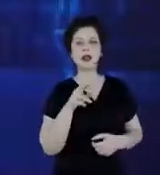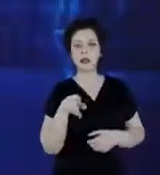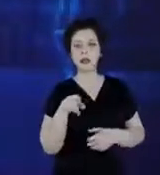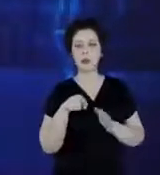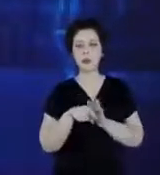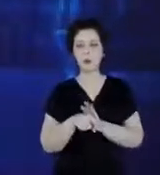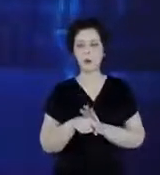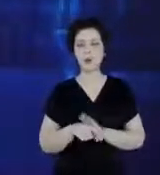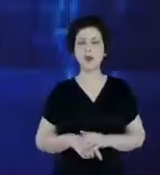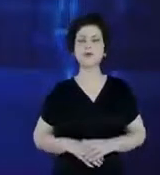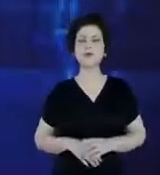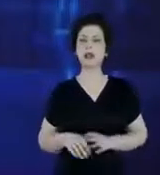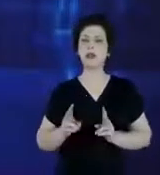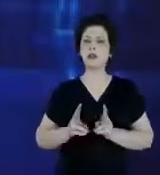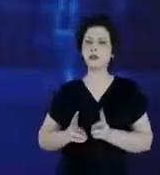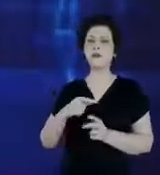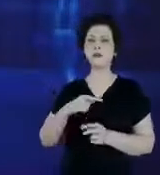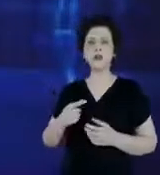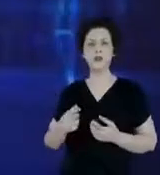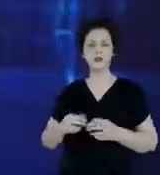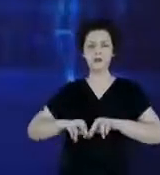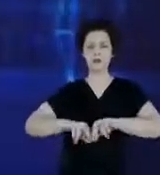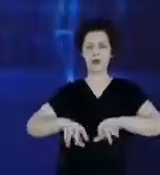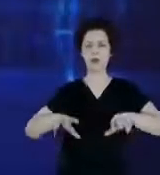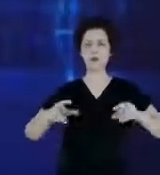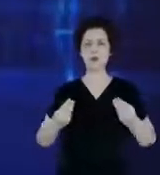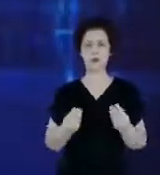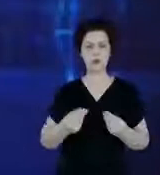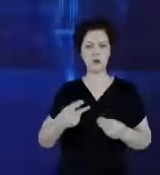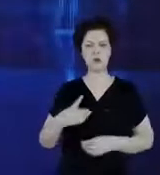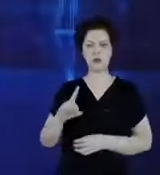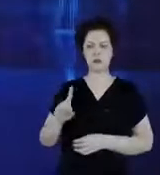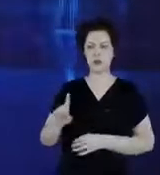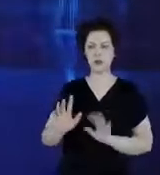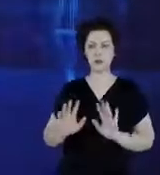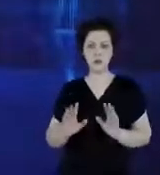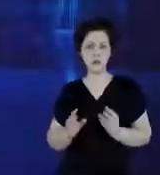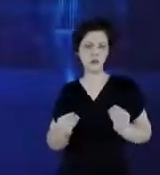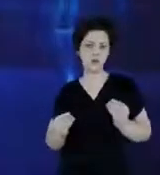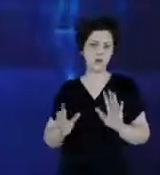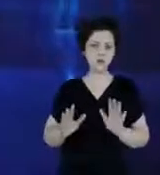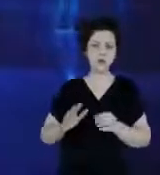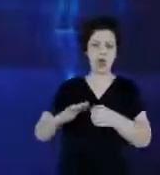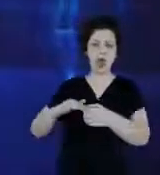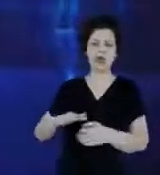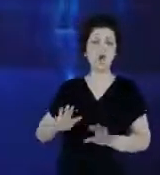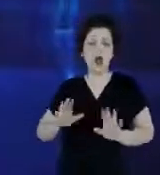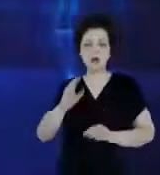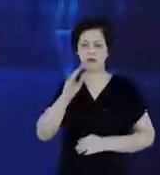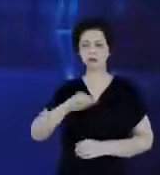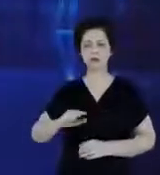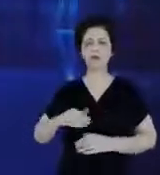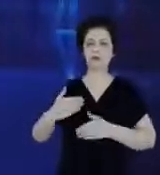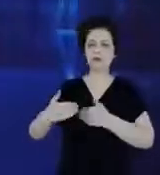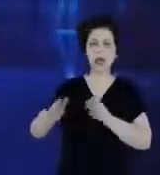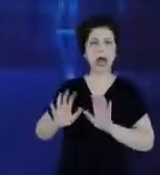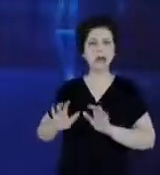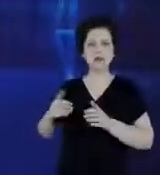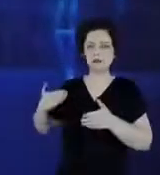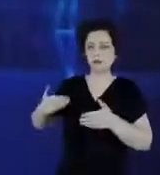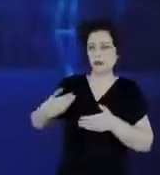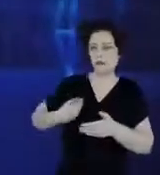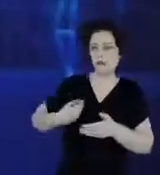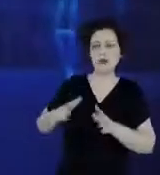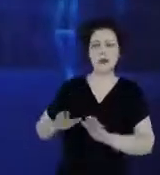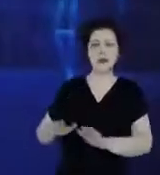Nós tivemos sempre muitos projetos de P&D, isso não é nenhum demérito, porque assim é que as coisas caminharam, onde eles ficaram numa